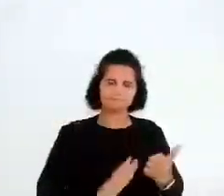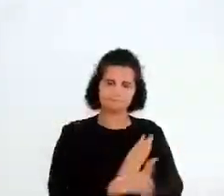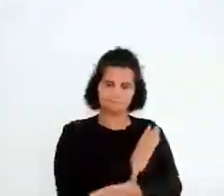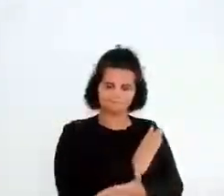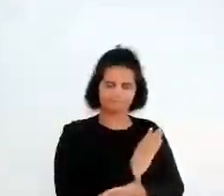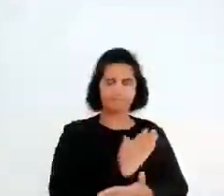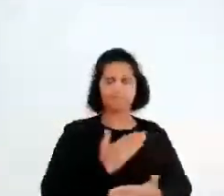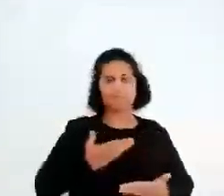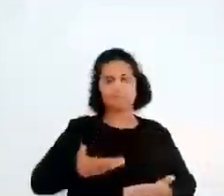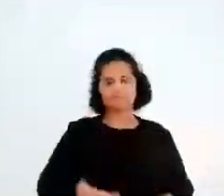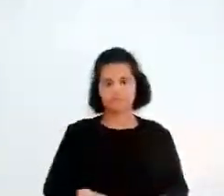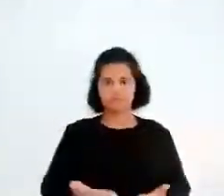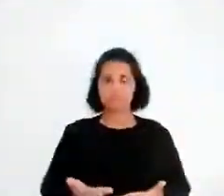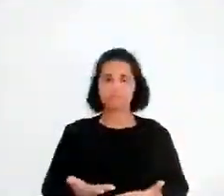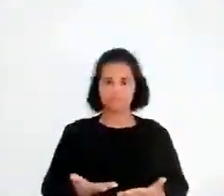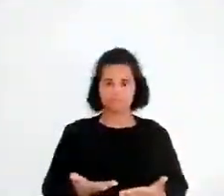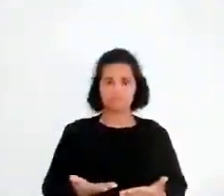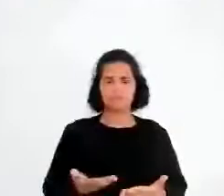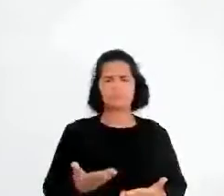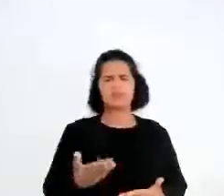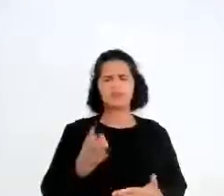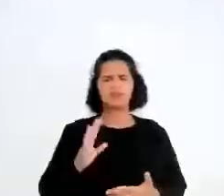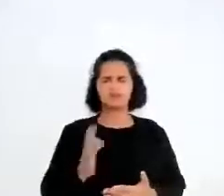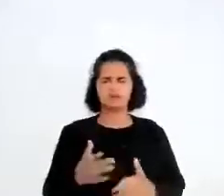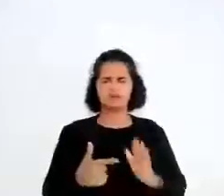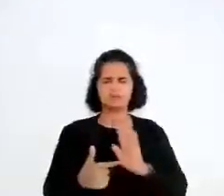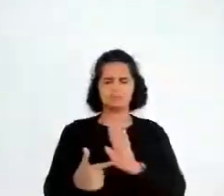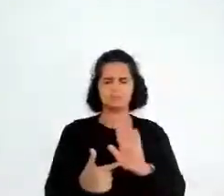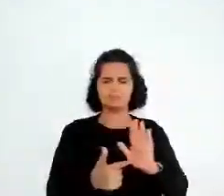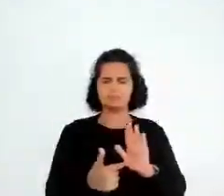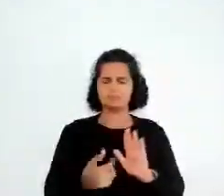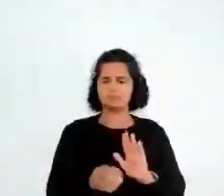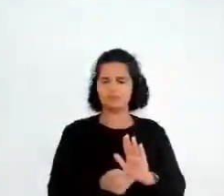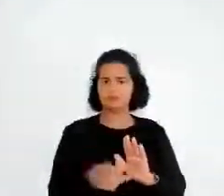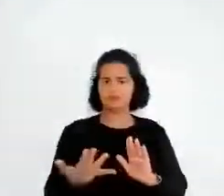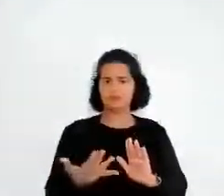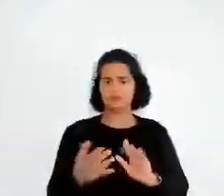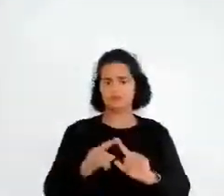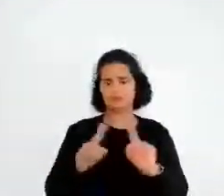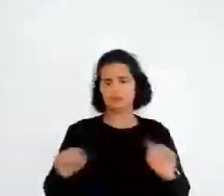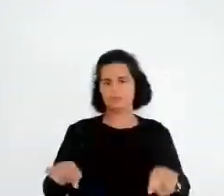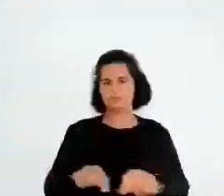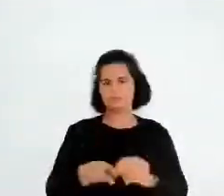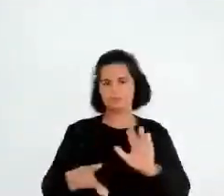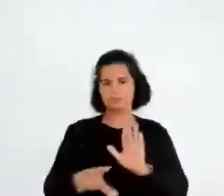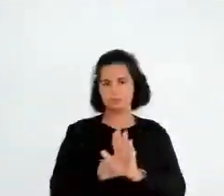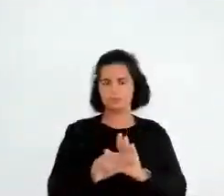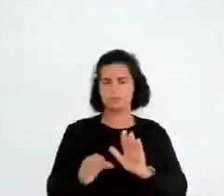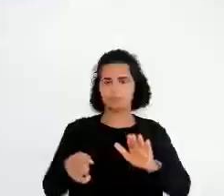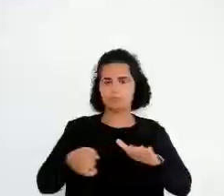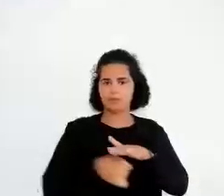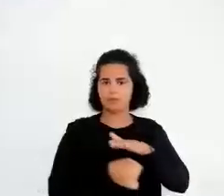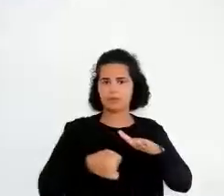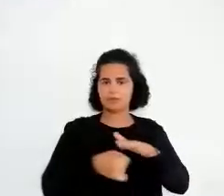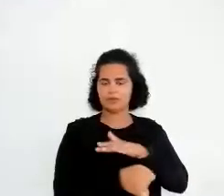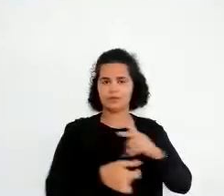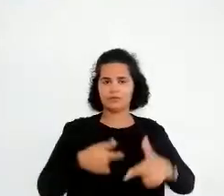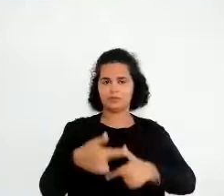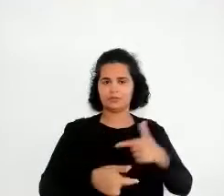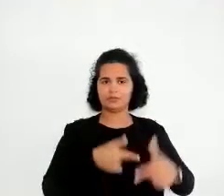Ezequiel Ferreira já apresentou vários projetos voltados para a geração de emprego e a distribuição de renda no meio